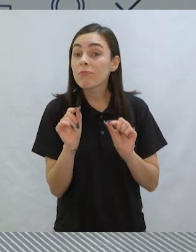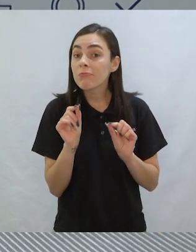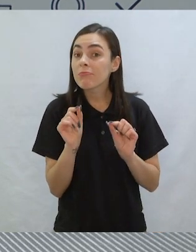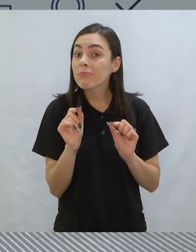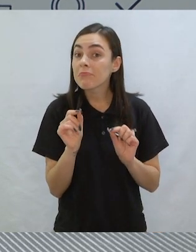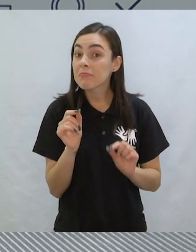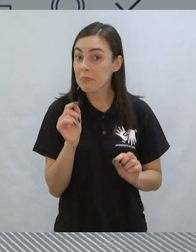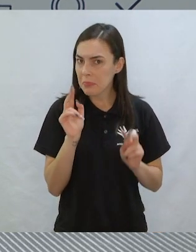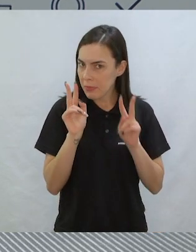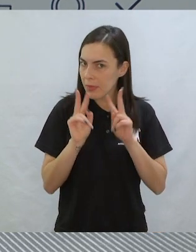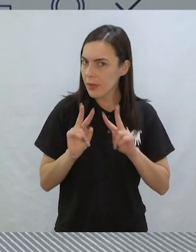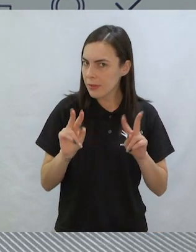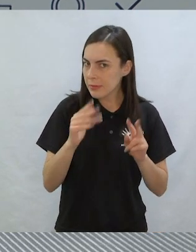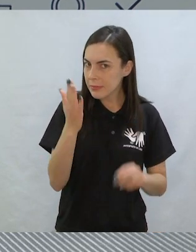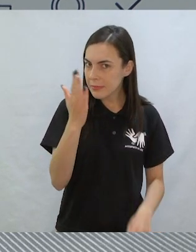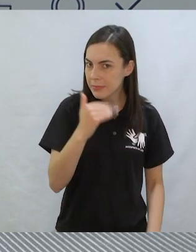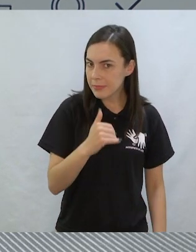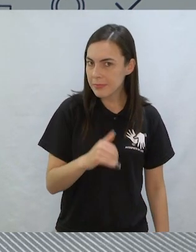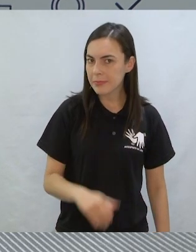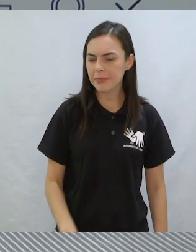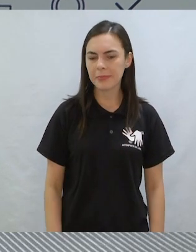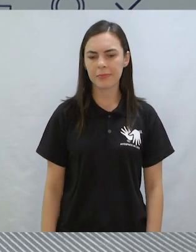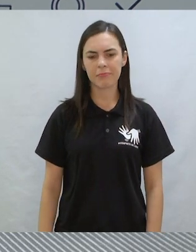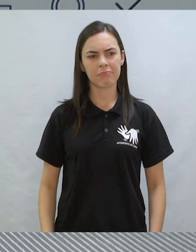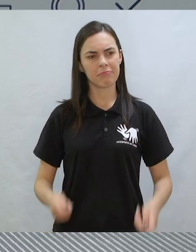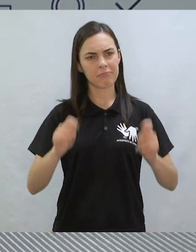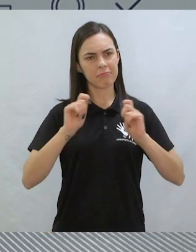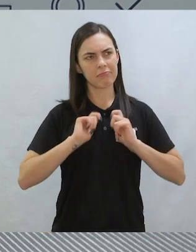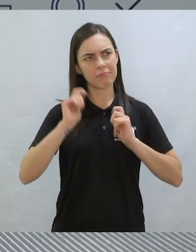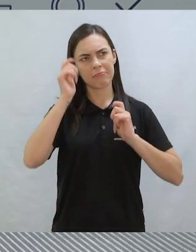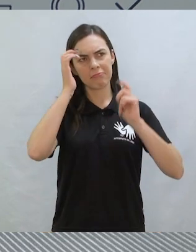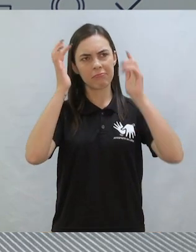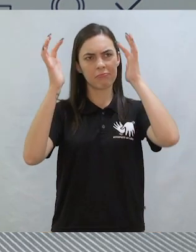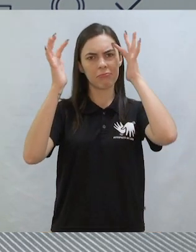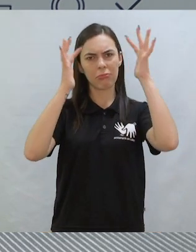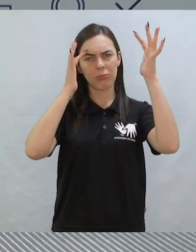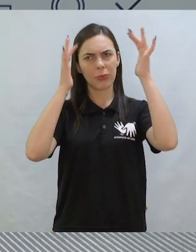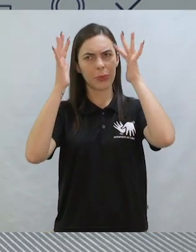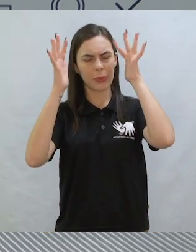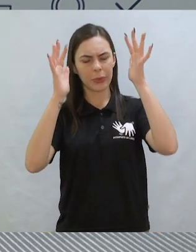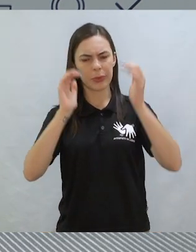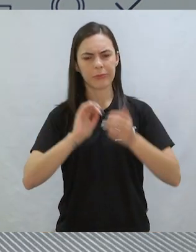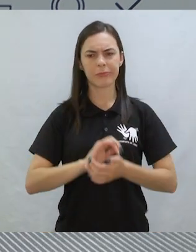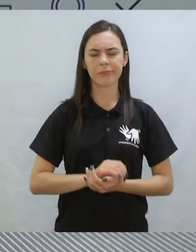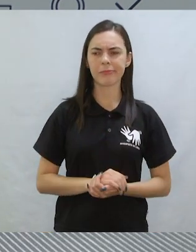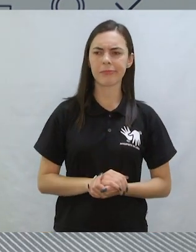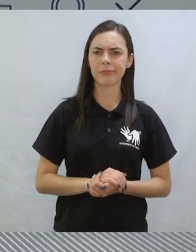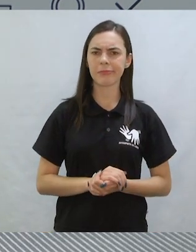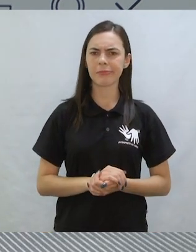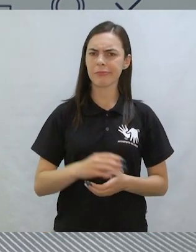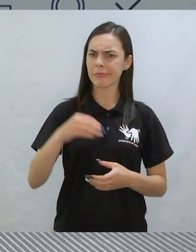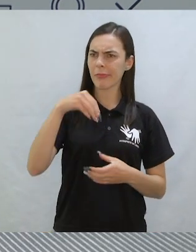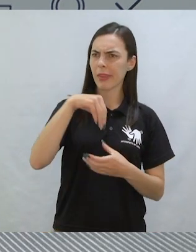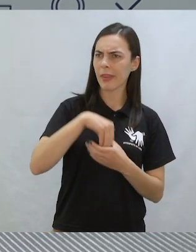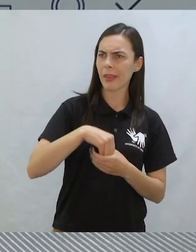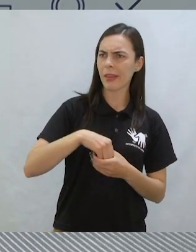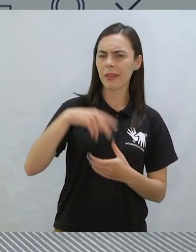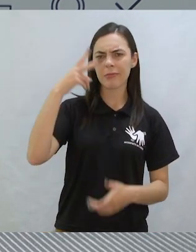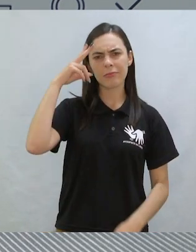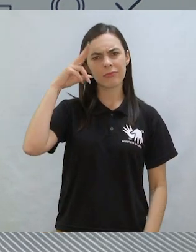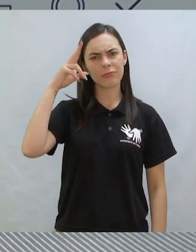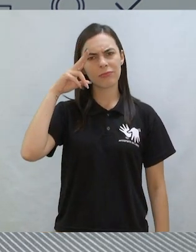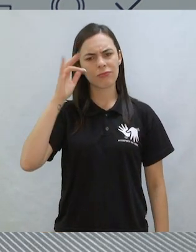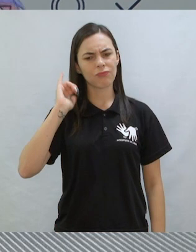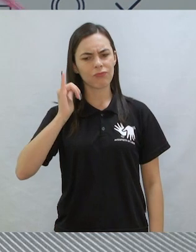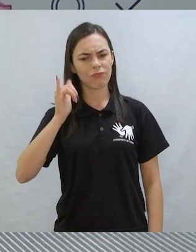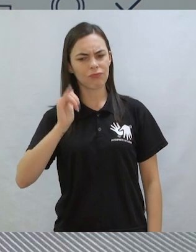um. Vamos ver? Viagem pela imaginação. Dentro dele tem muitas